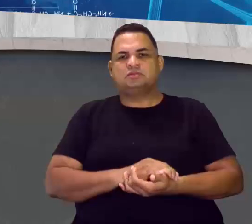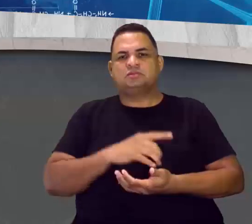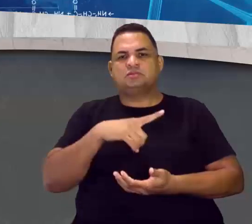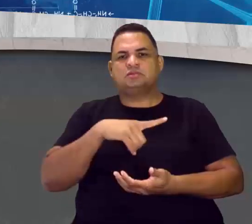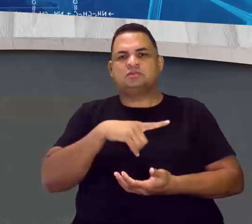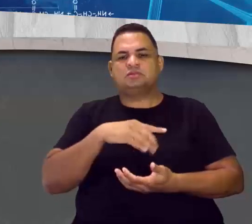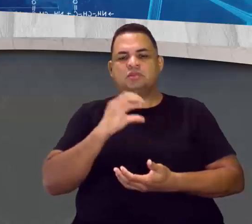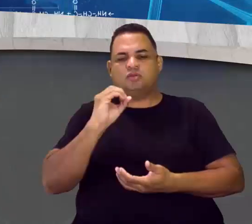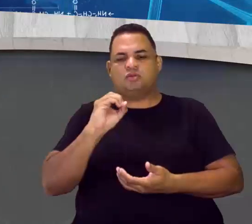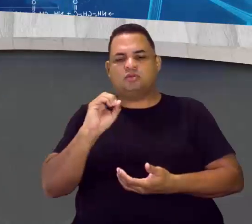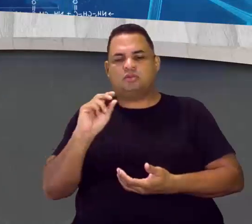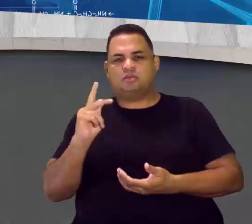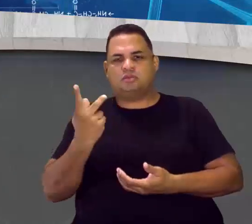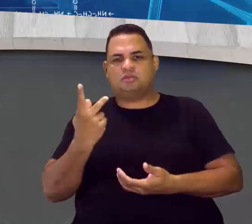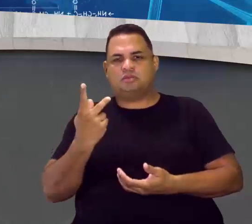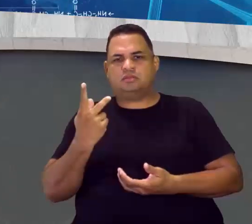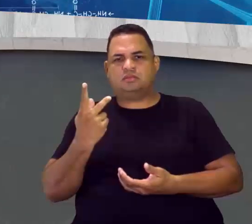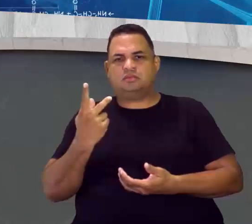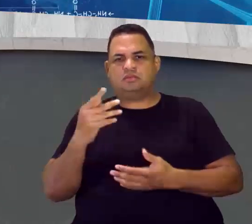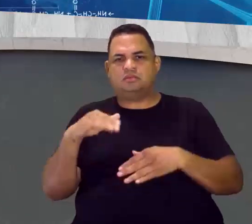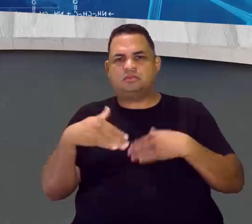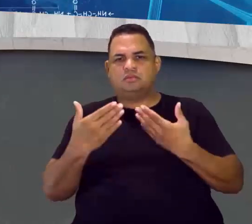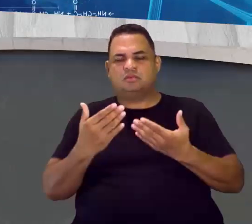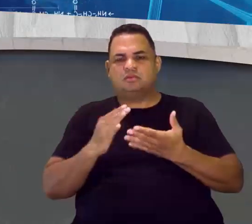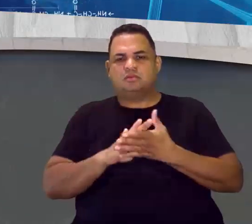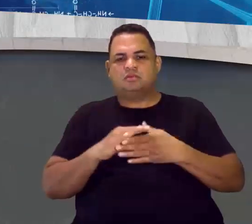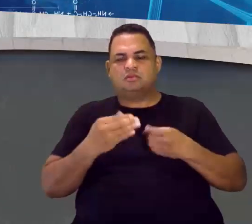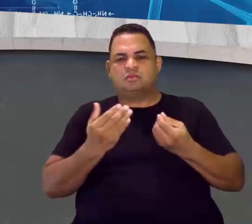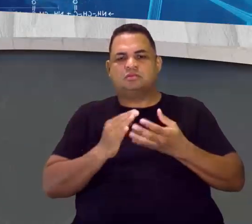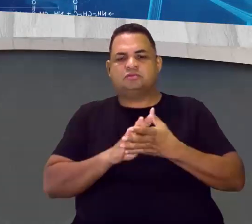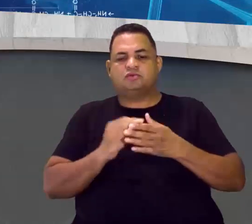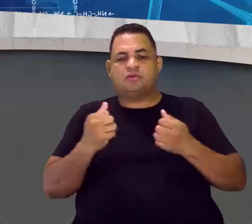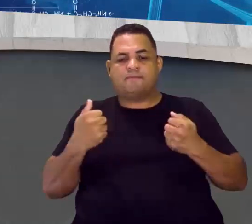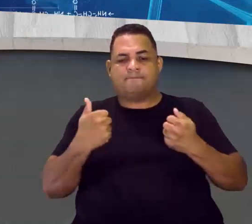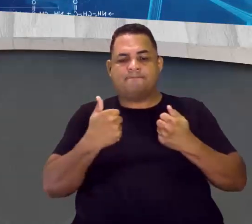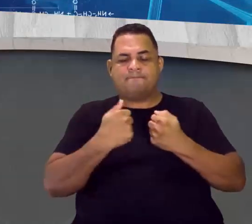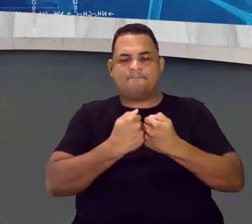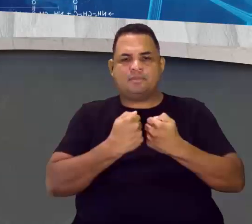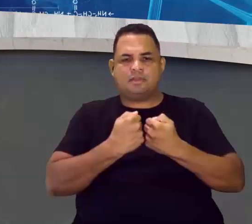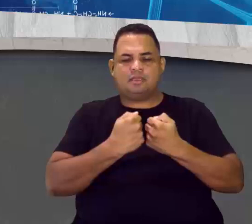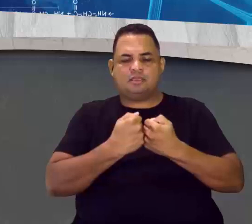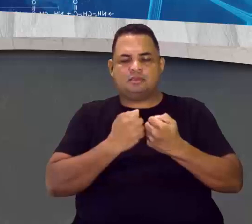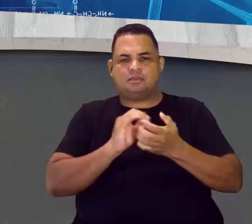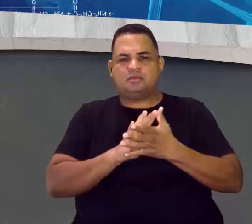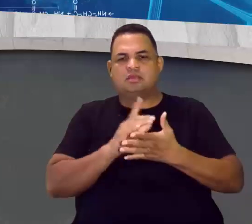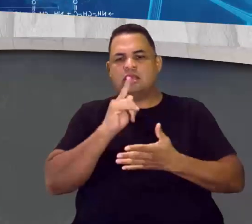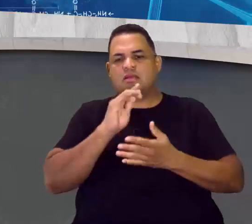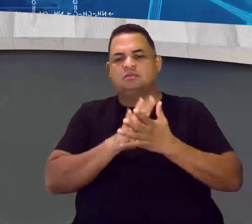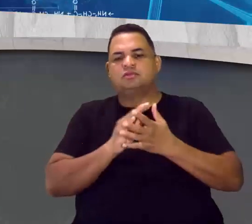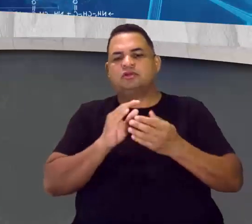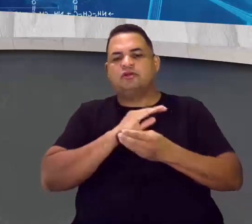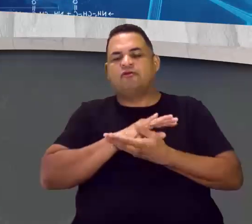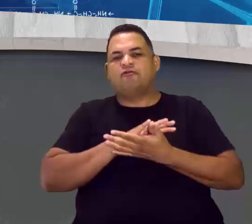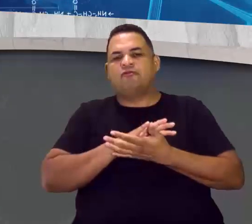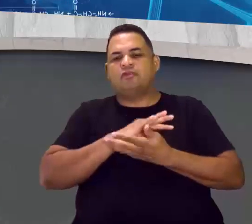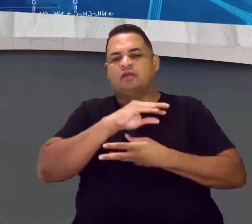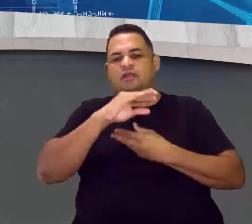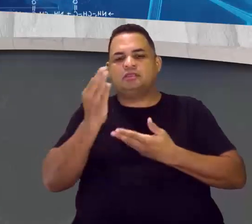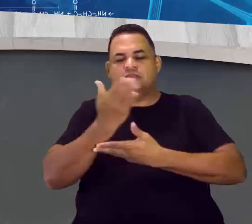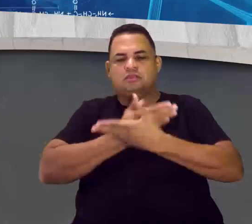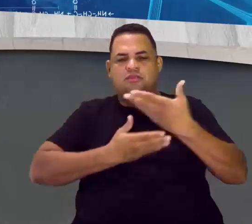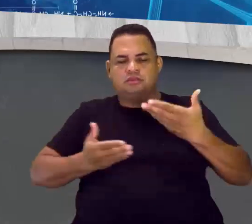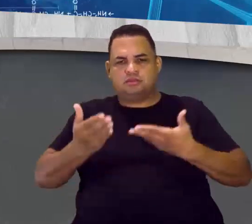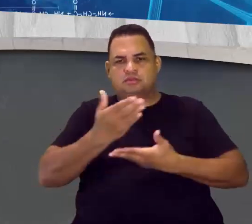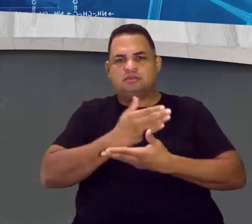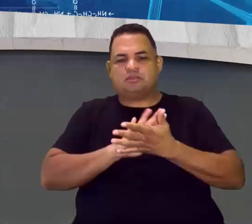esse OH, quando aproximou-se da água, foi a força de interação molecular denominada